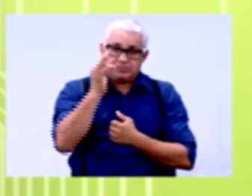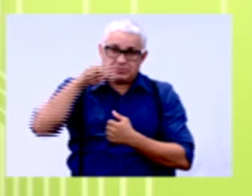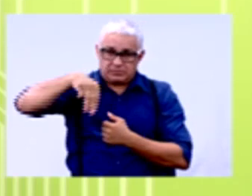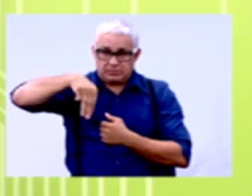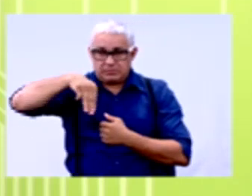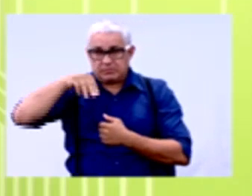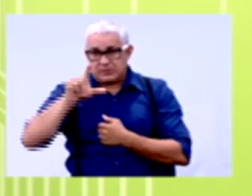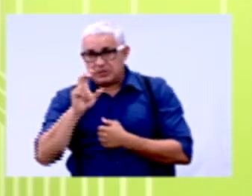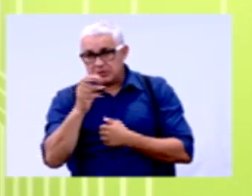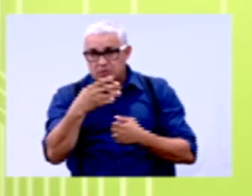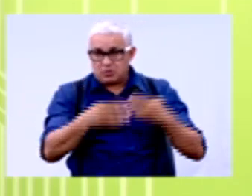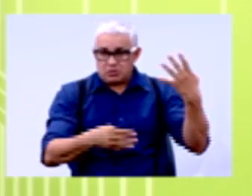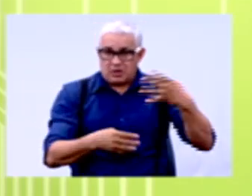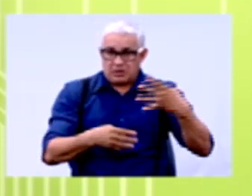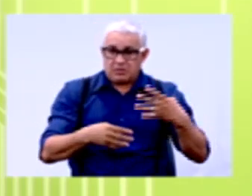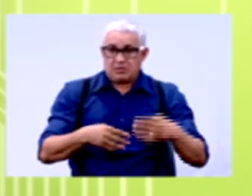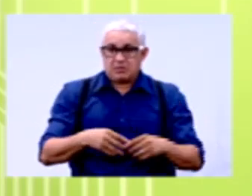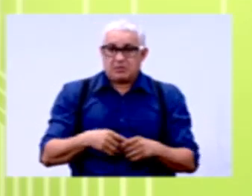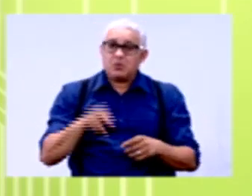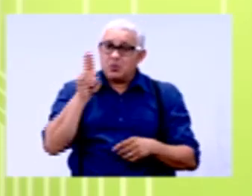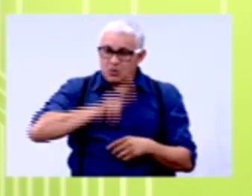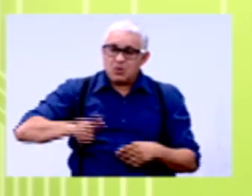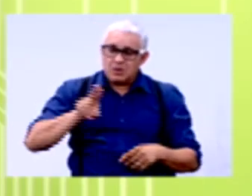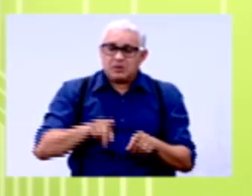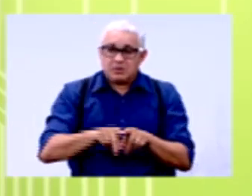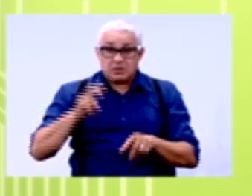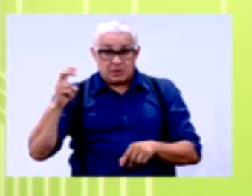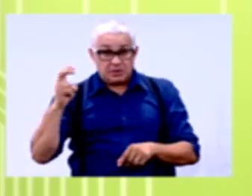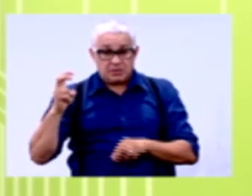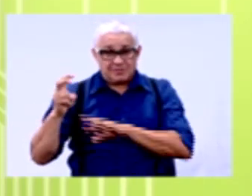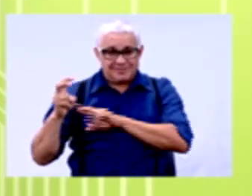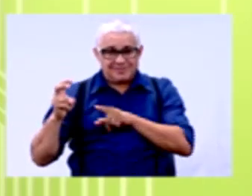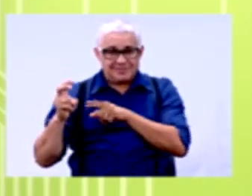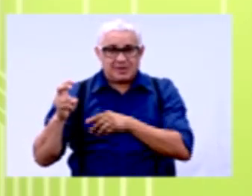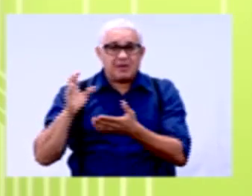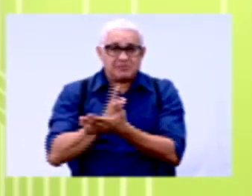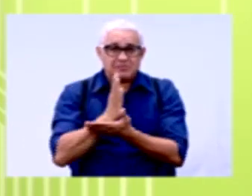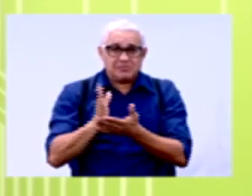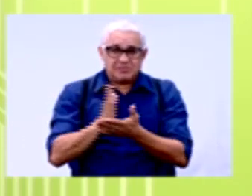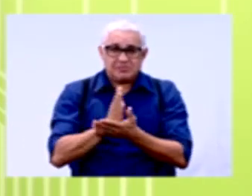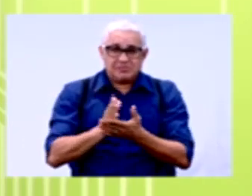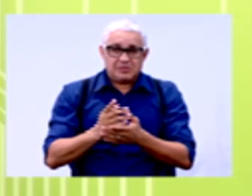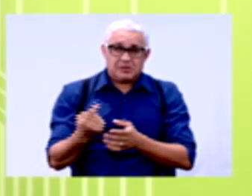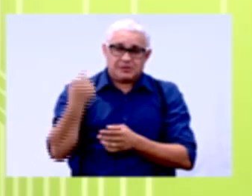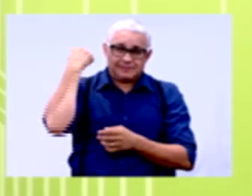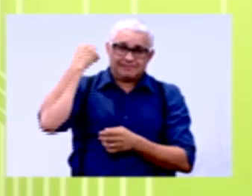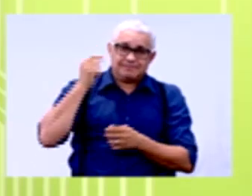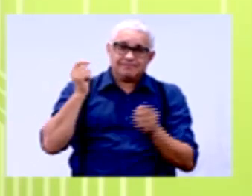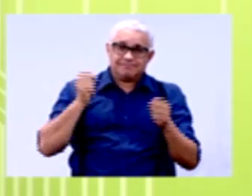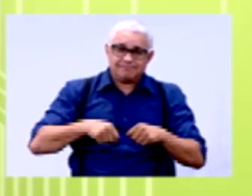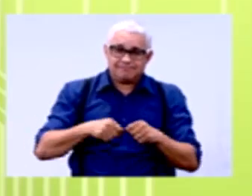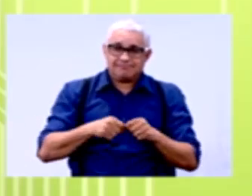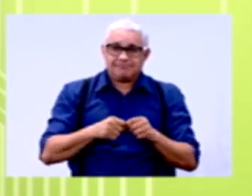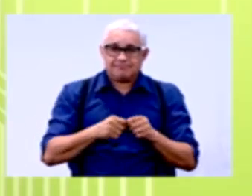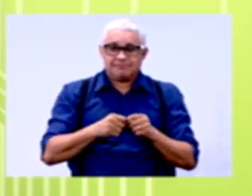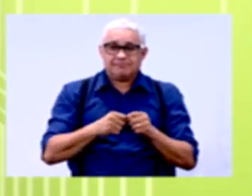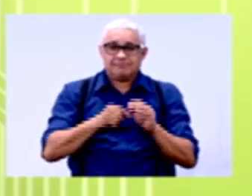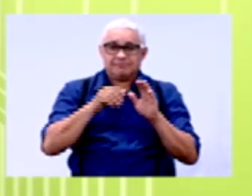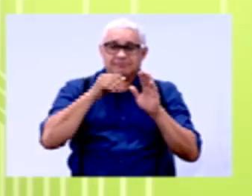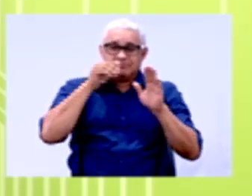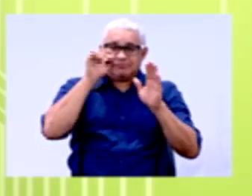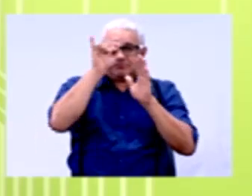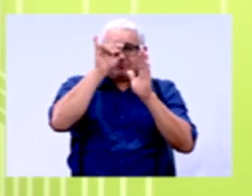muito utilizado, né? Mas o HTML5 ele vem com algumas funcionalidades que antes eram somente implementadas por meio